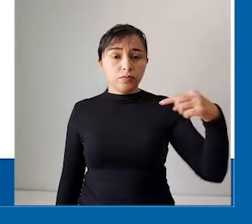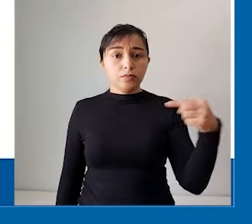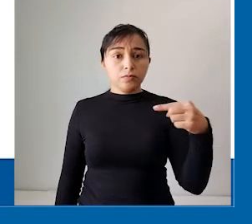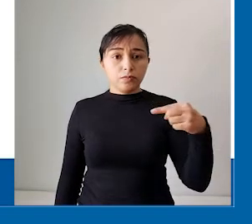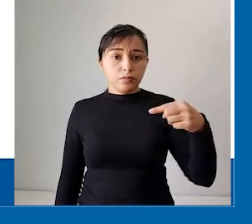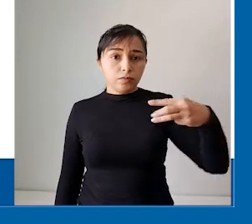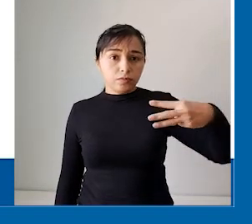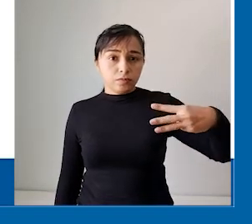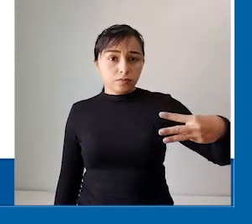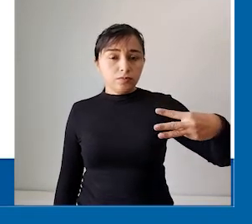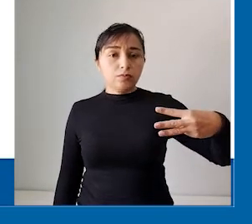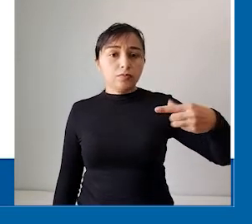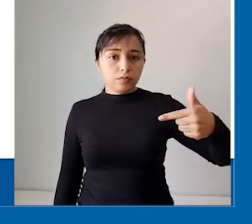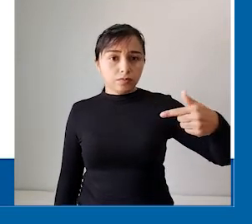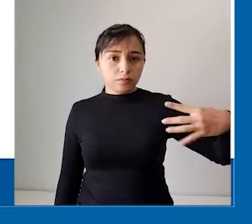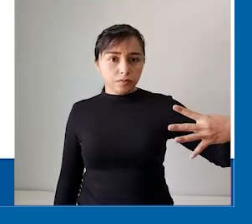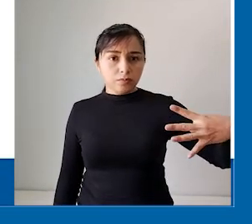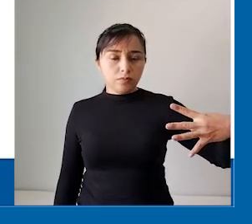menos